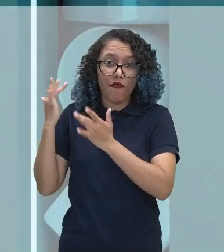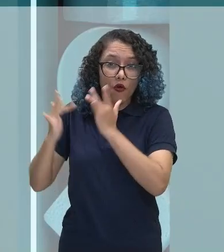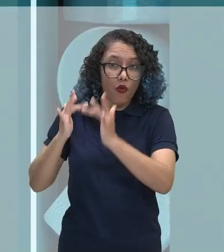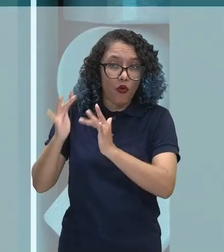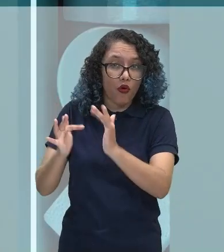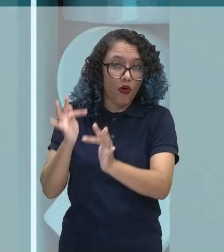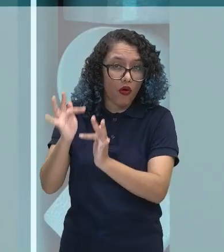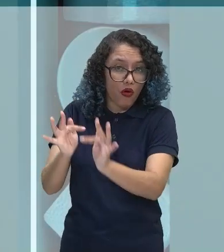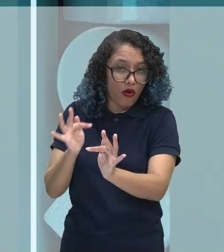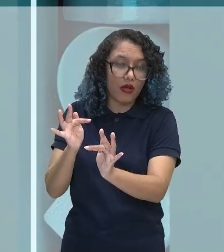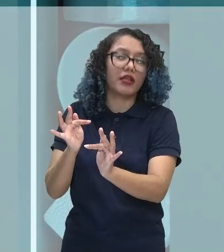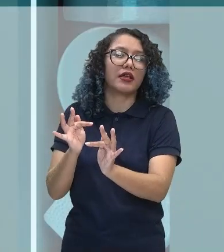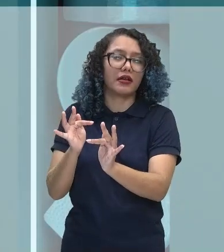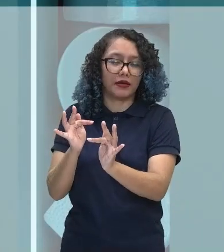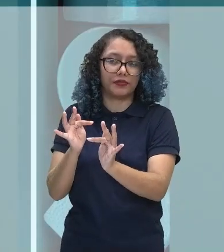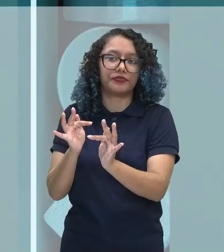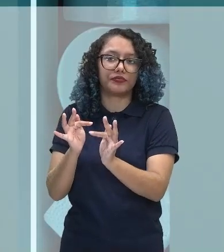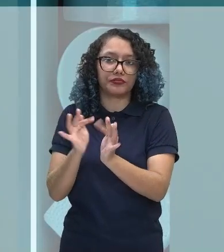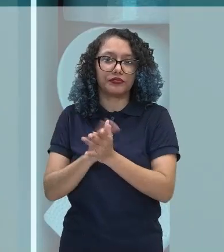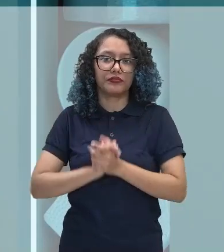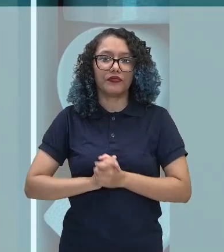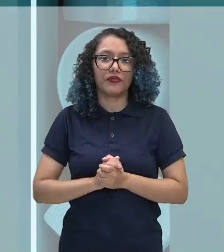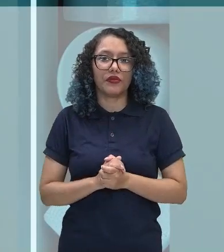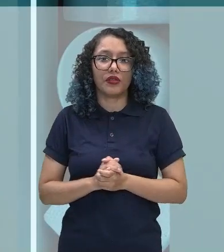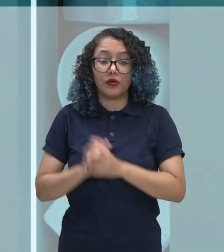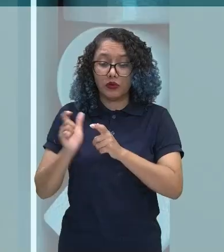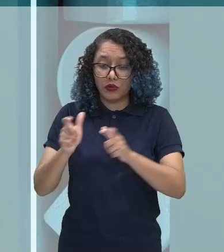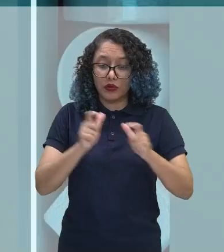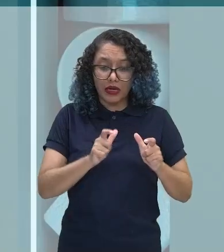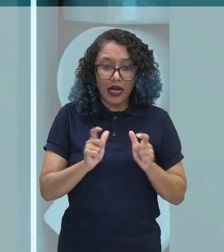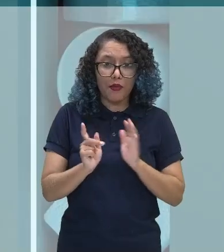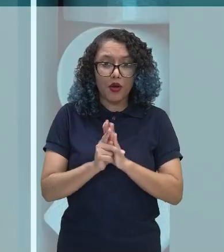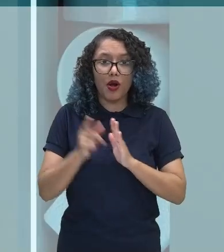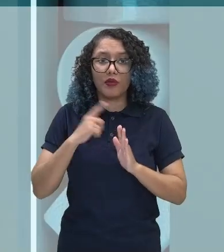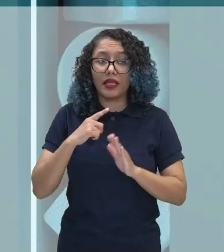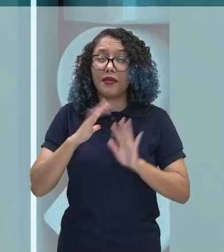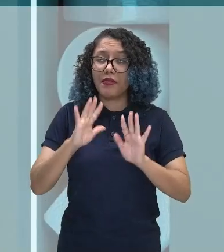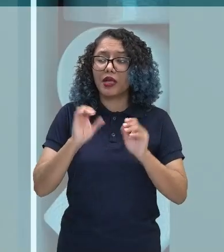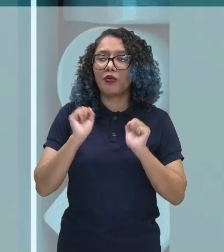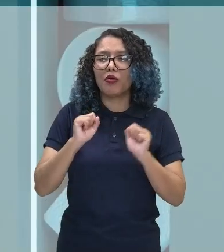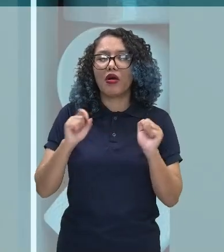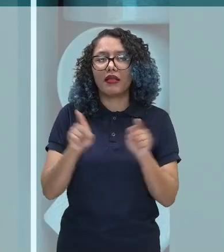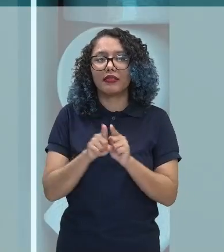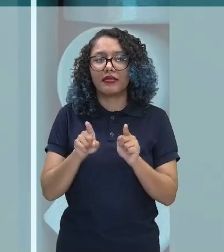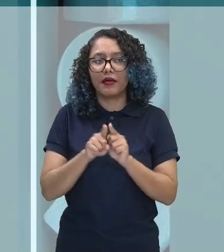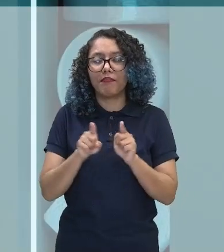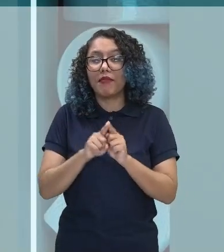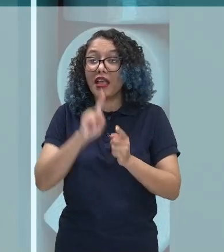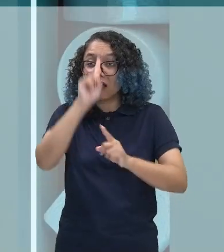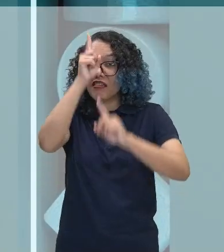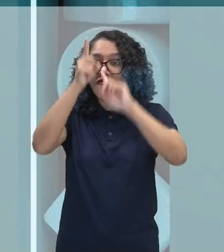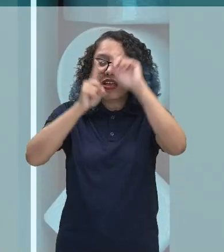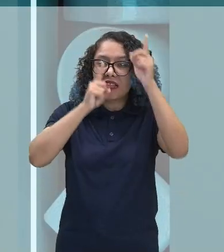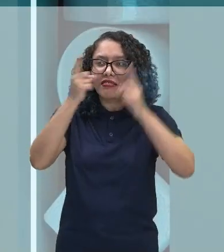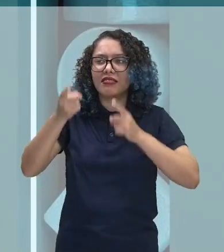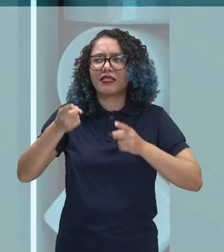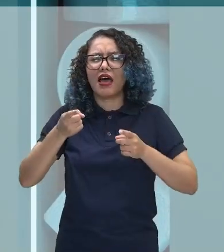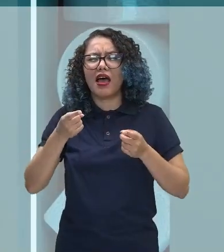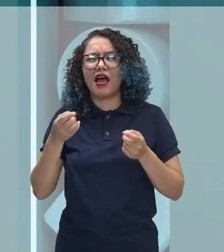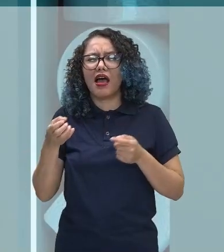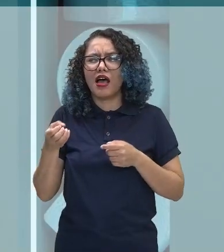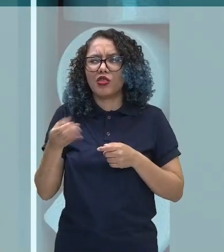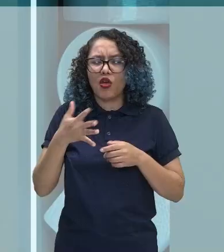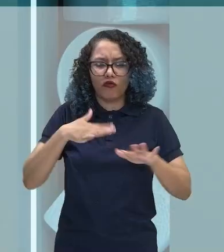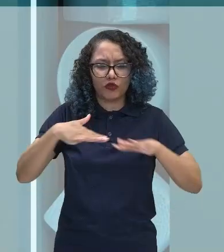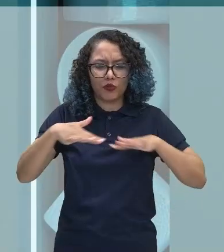passos são determinados ali, mas os dançarinos também, a partir disso, eles podem criar novos passos. Não